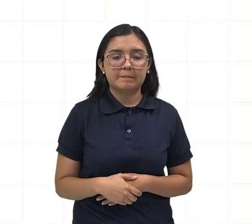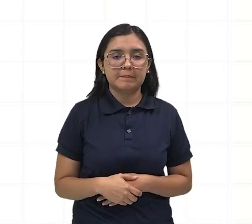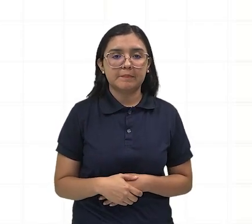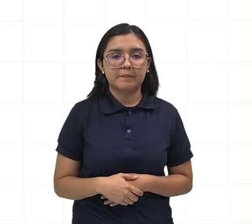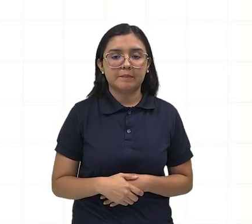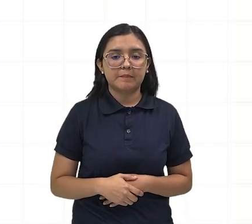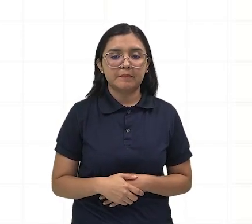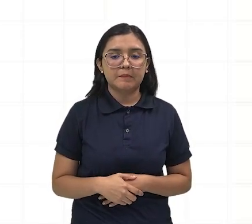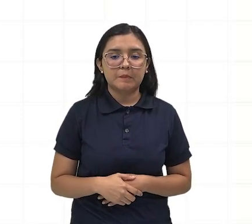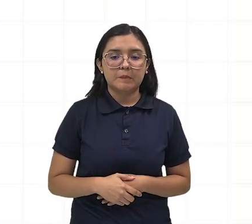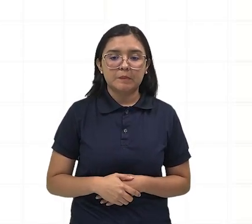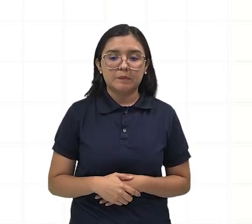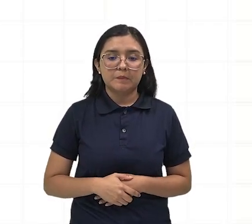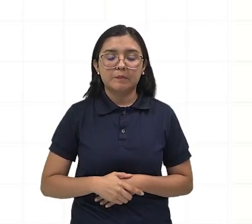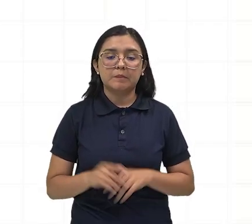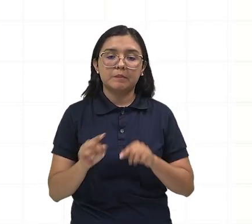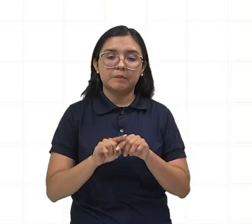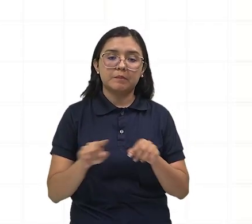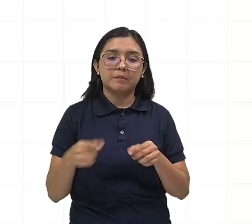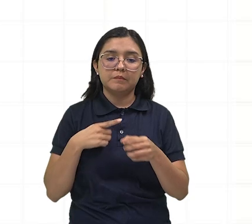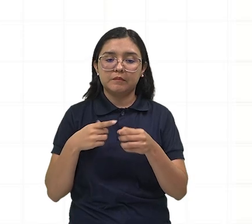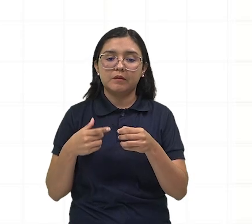né? Mas aqui nós temos, ó,